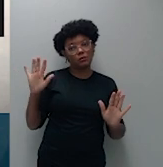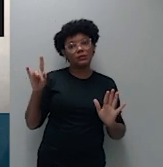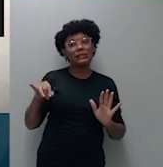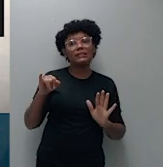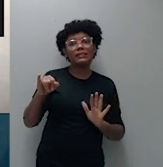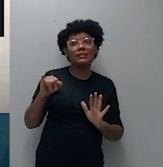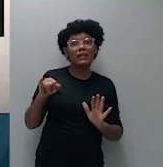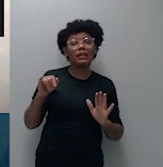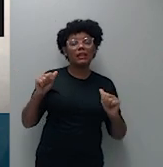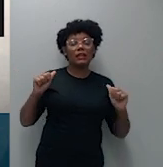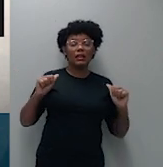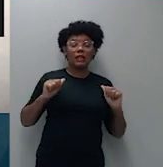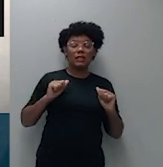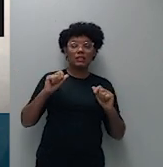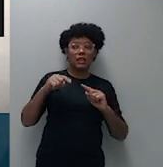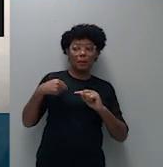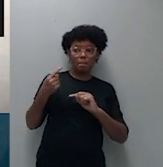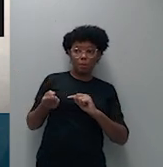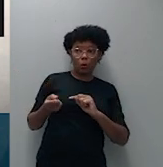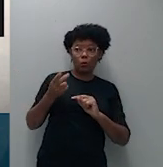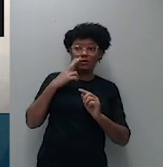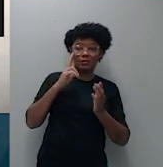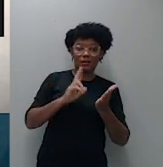após a notificação